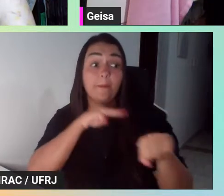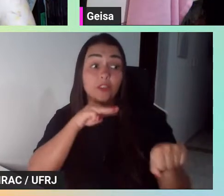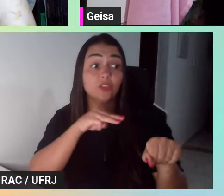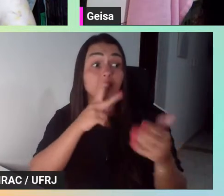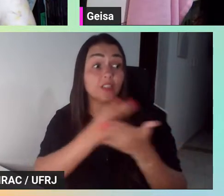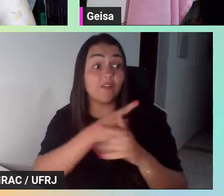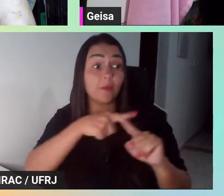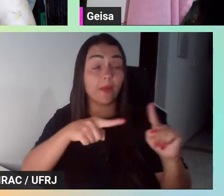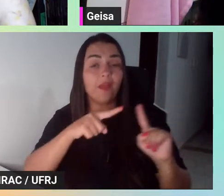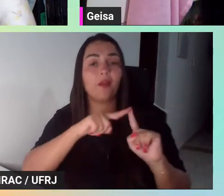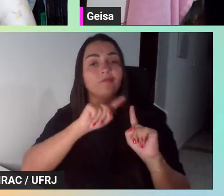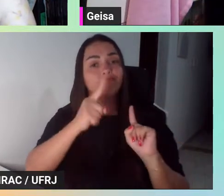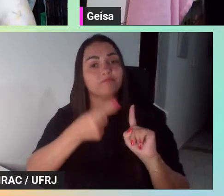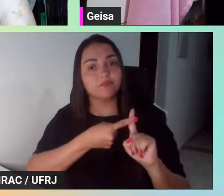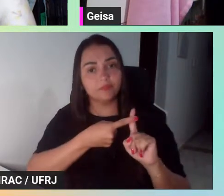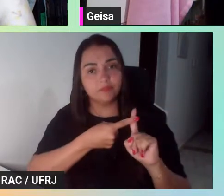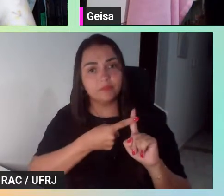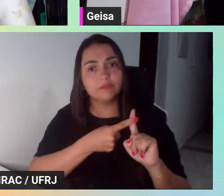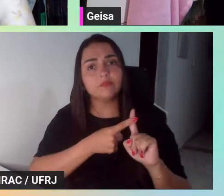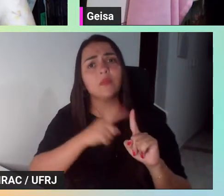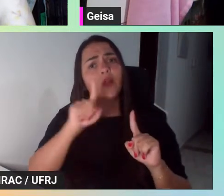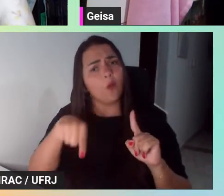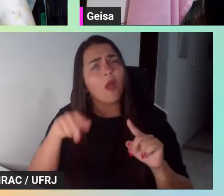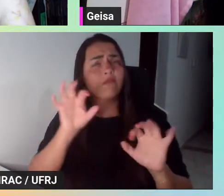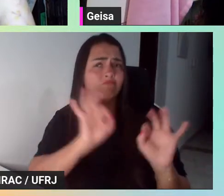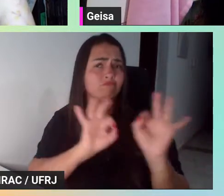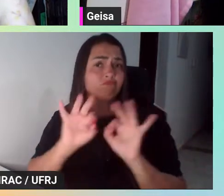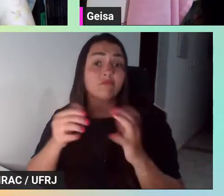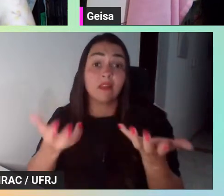mas era uma coisa planejada, né?